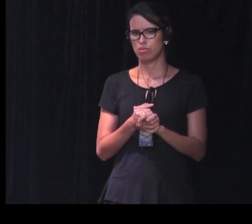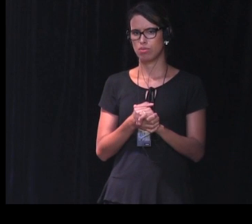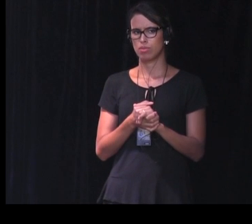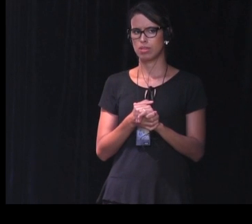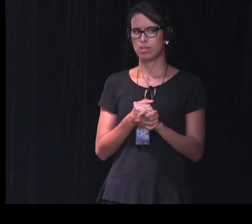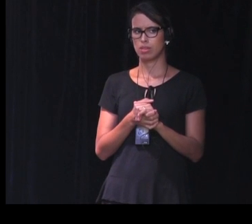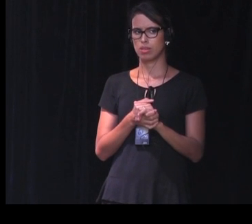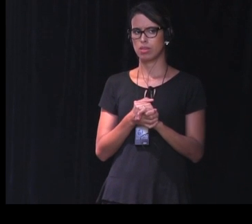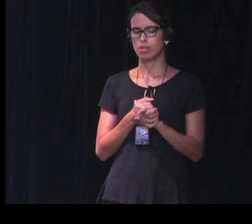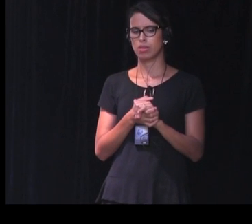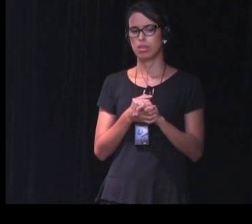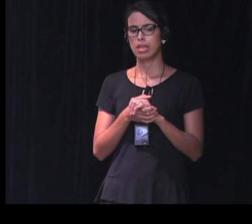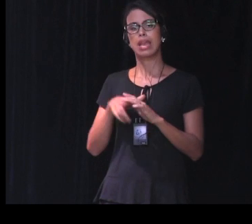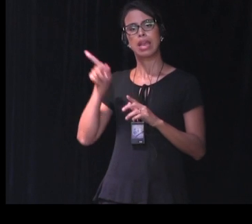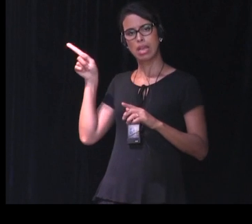falo.